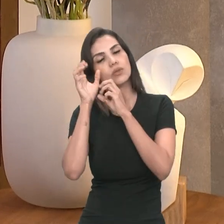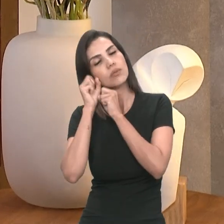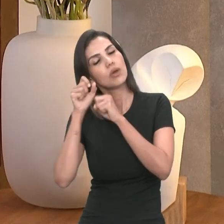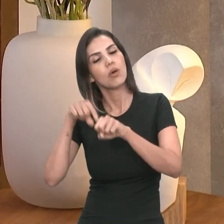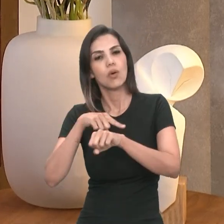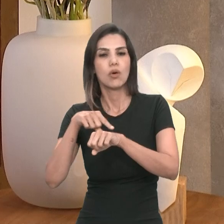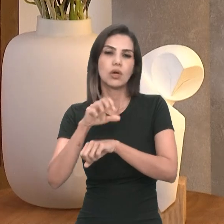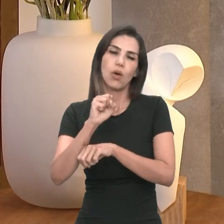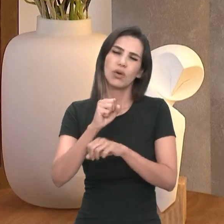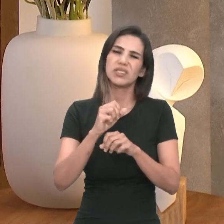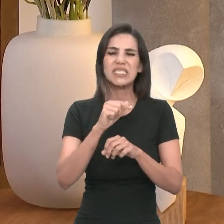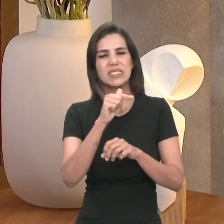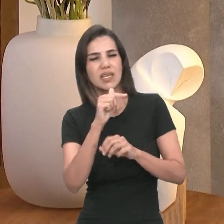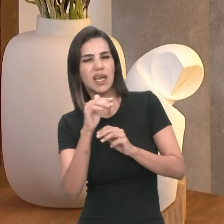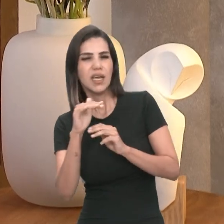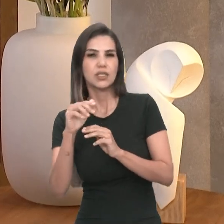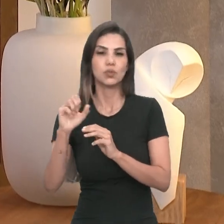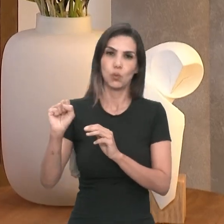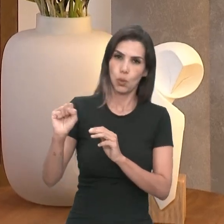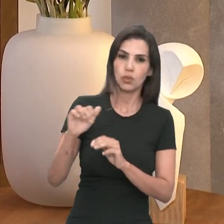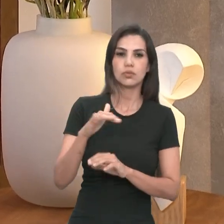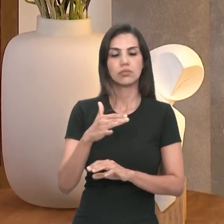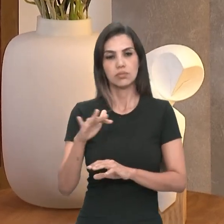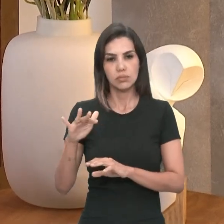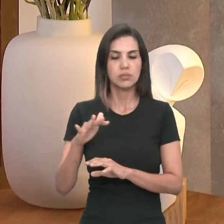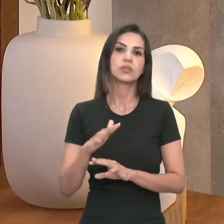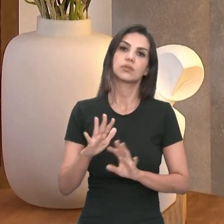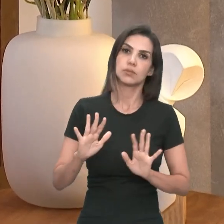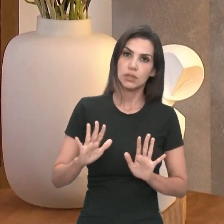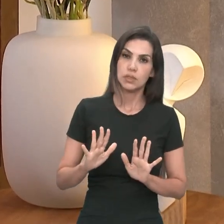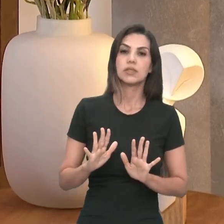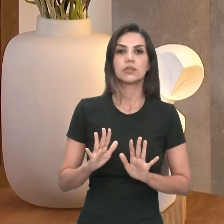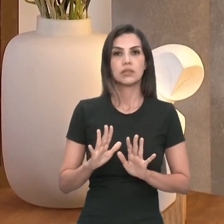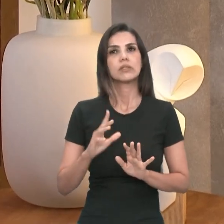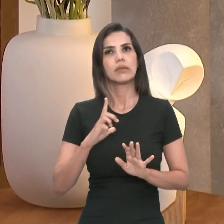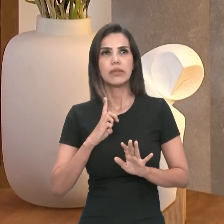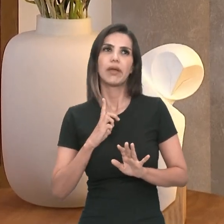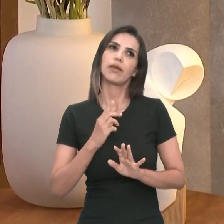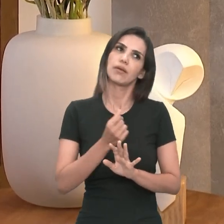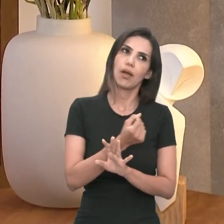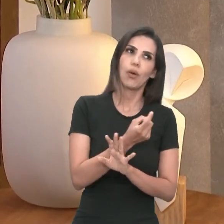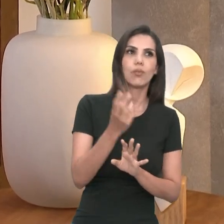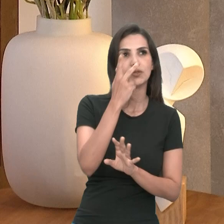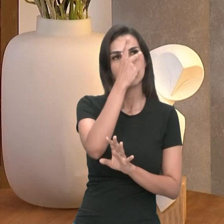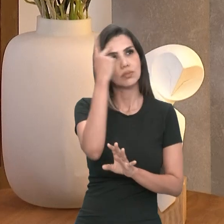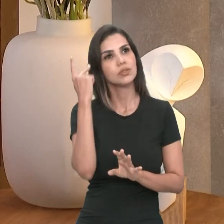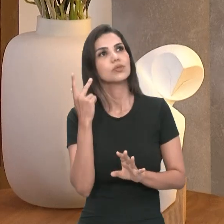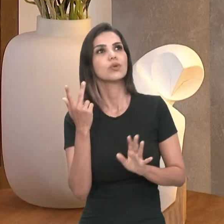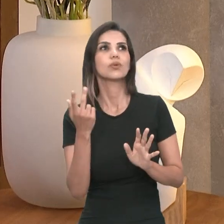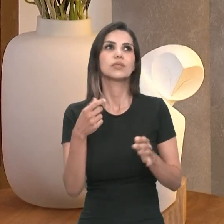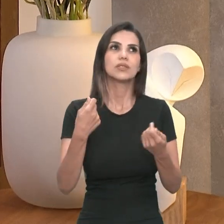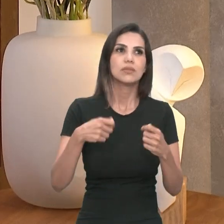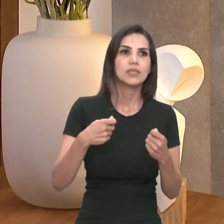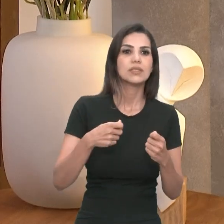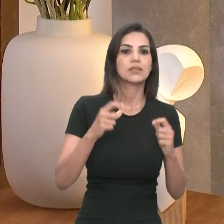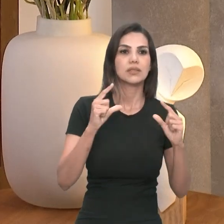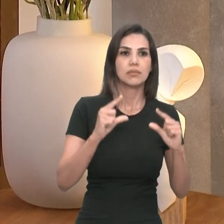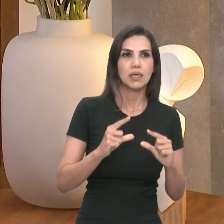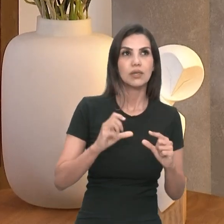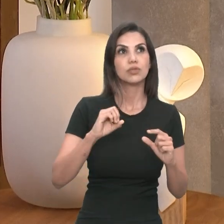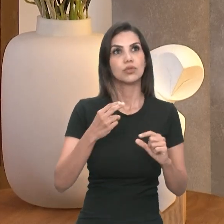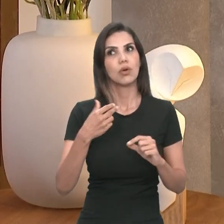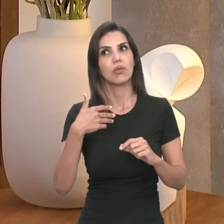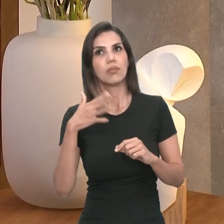dia. Existem algumas exceções, mas a gente vai discutir, né, qual que seria, né, os principais